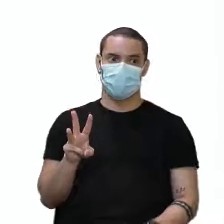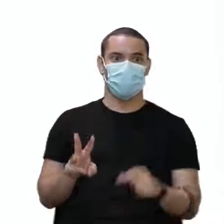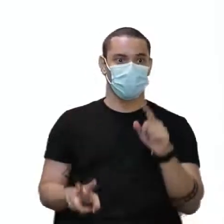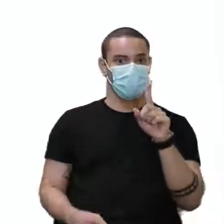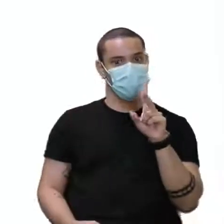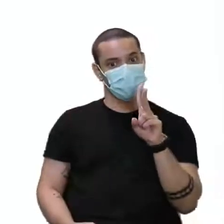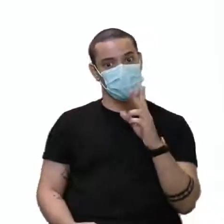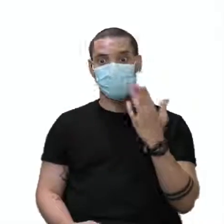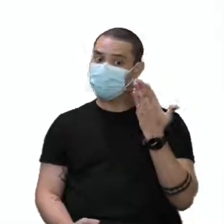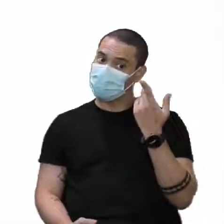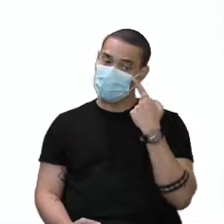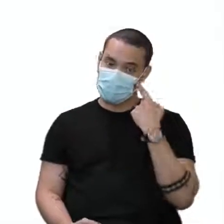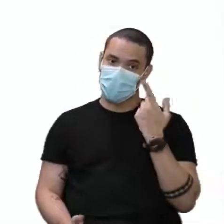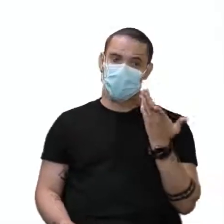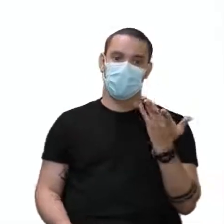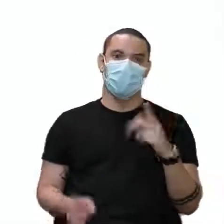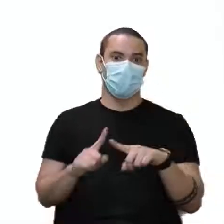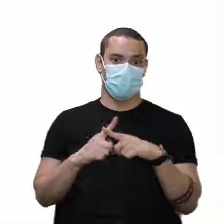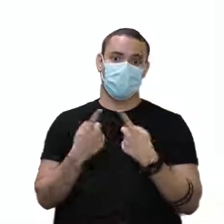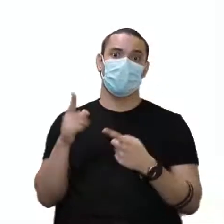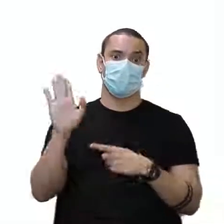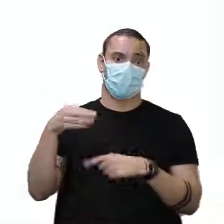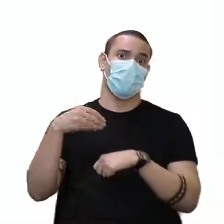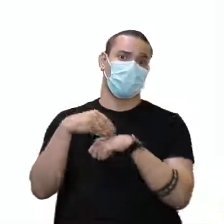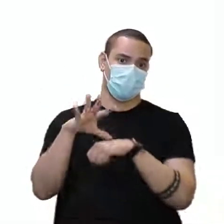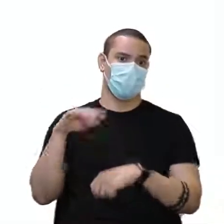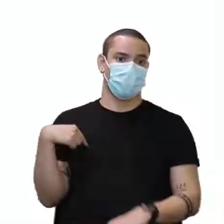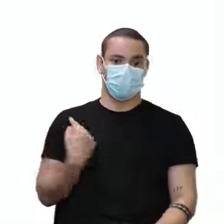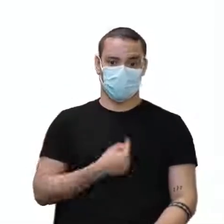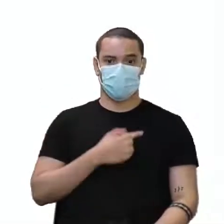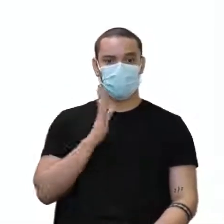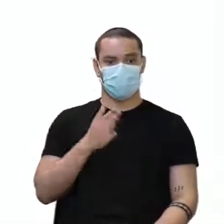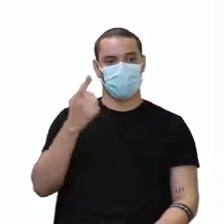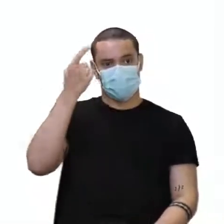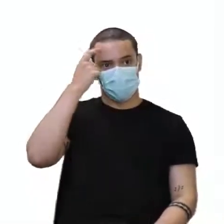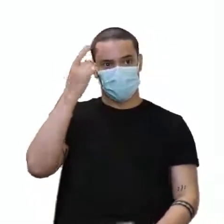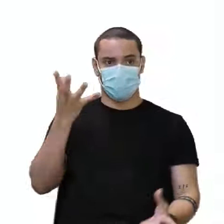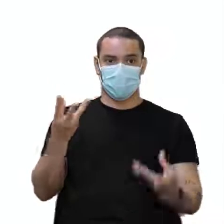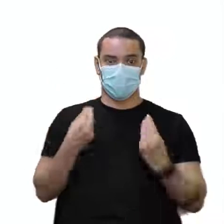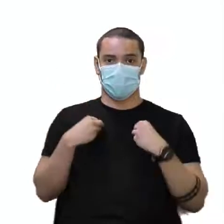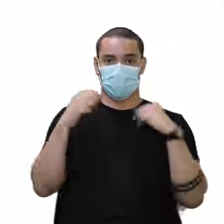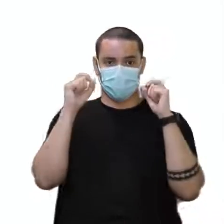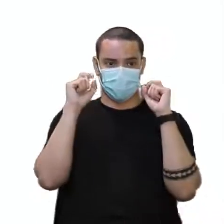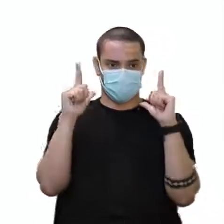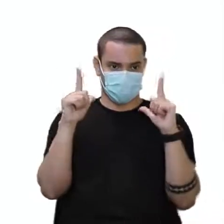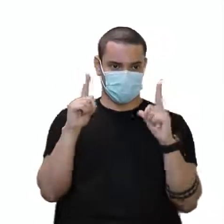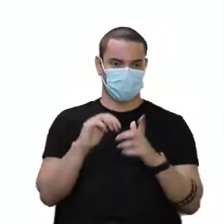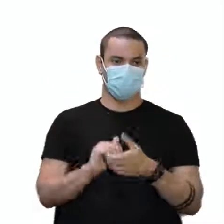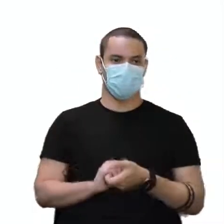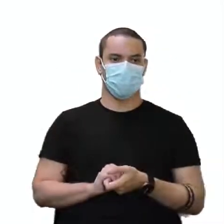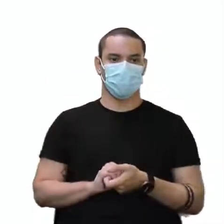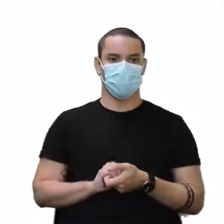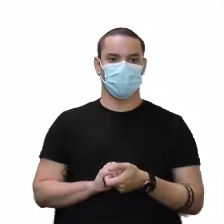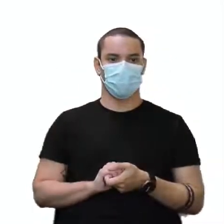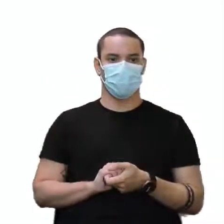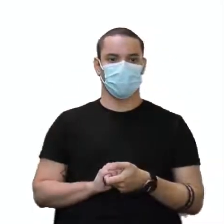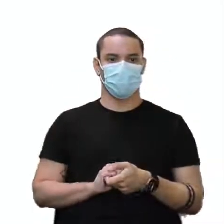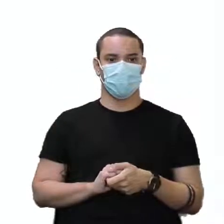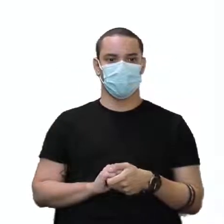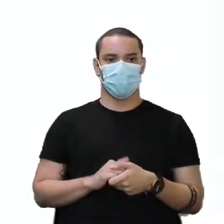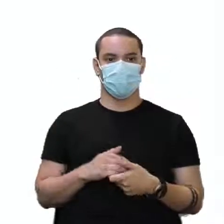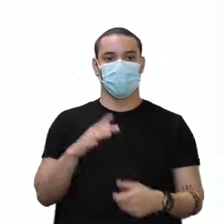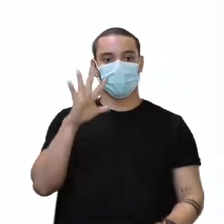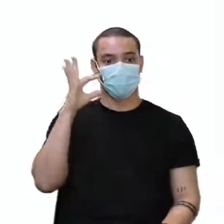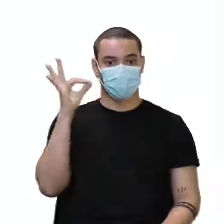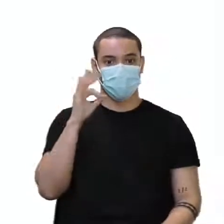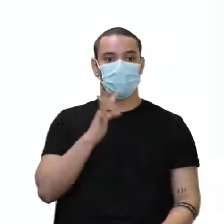mesmo 3, pode ser a resposta correta, mas isso já é uma dica que faz a gente ficar em alerta, né? Letra D. Garfield